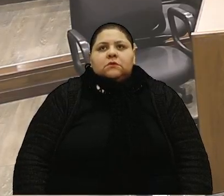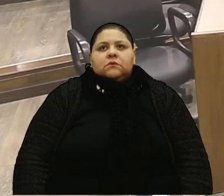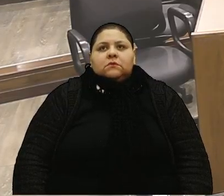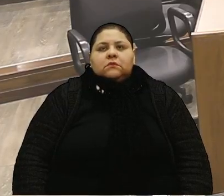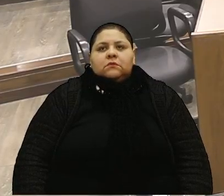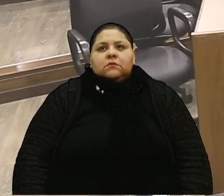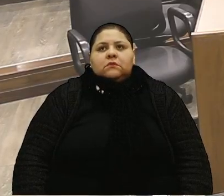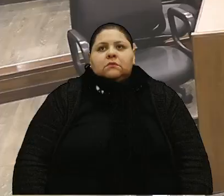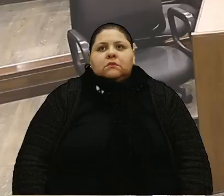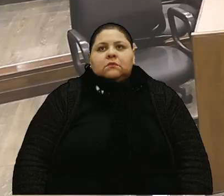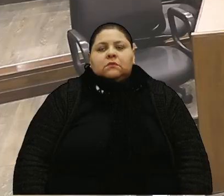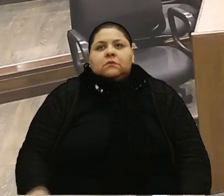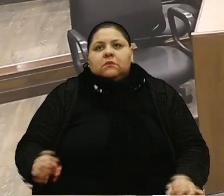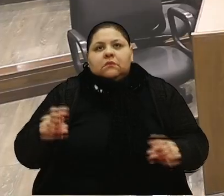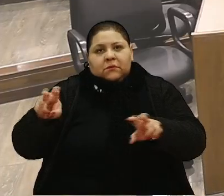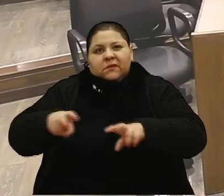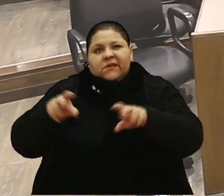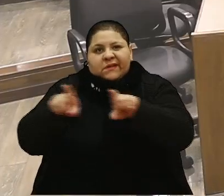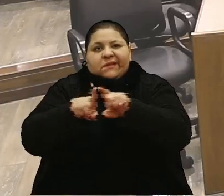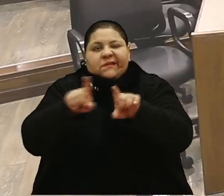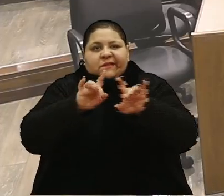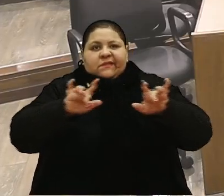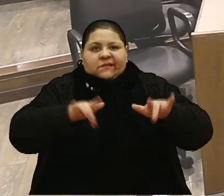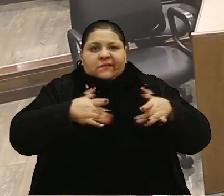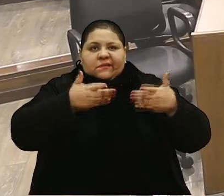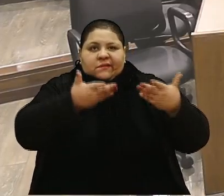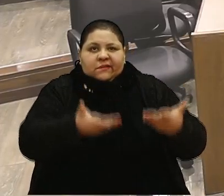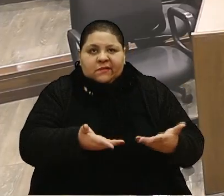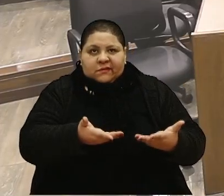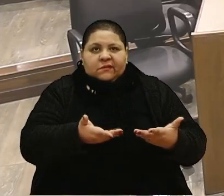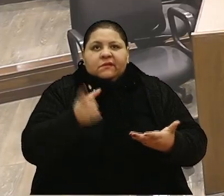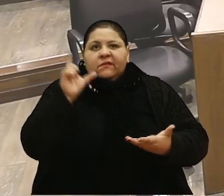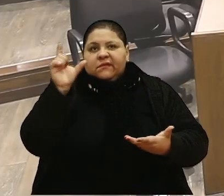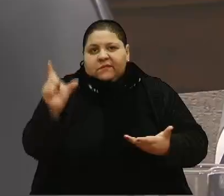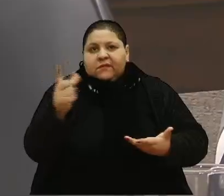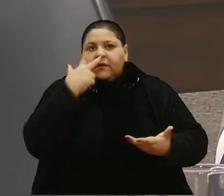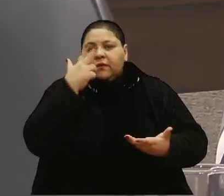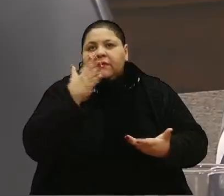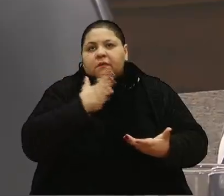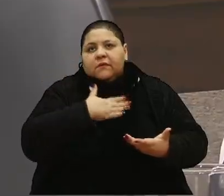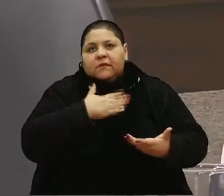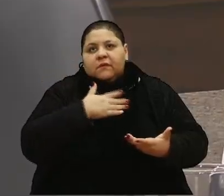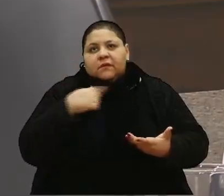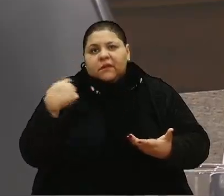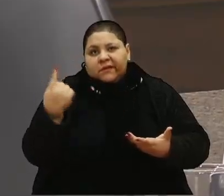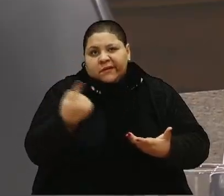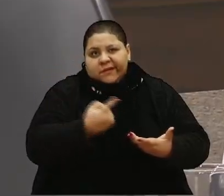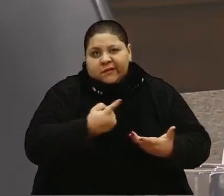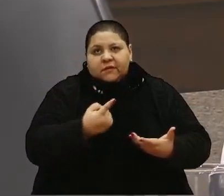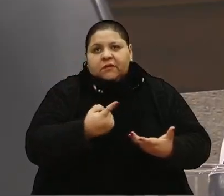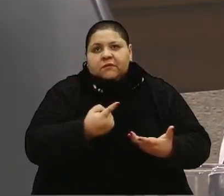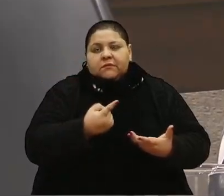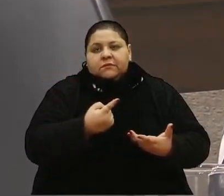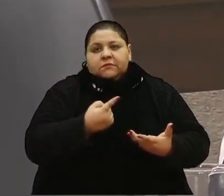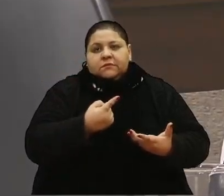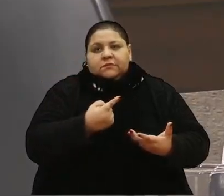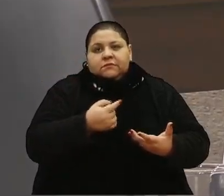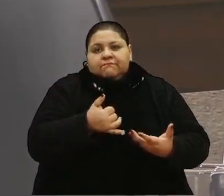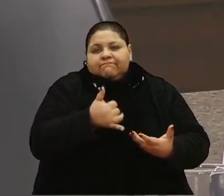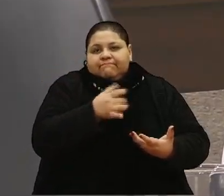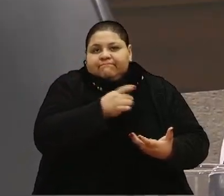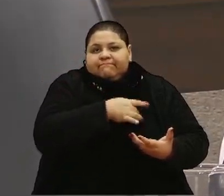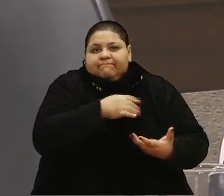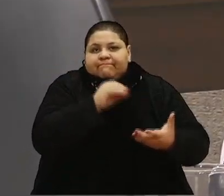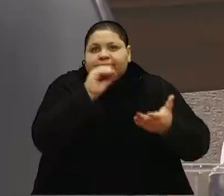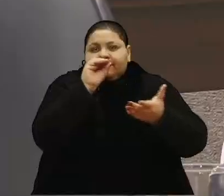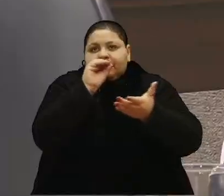Bom, então, eu como agricultor também me solidarizo e faço das suas palavras as minhas. A gente realmente fica acuado, mas